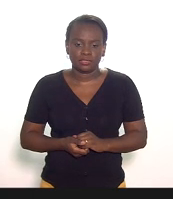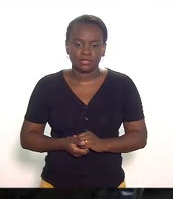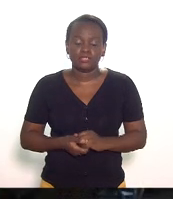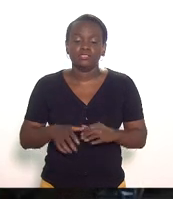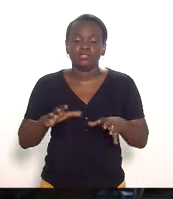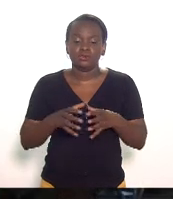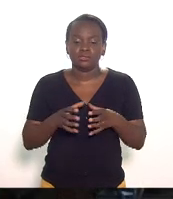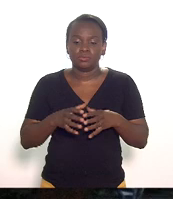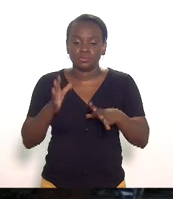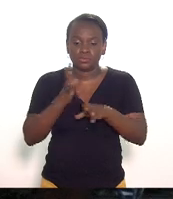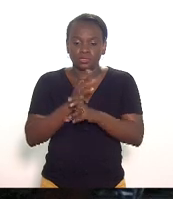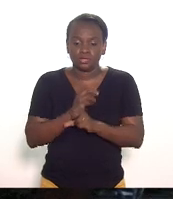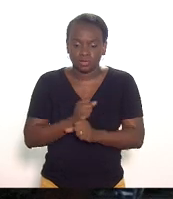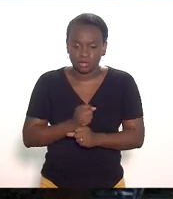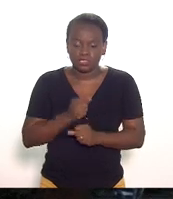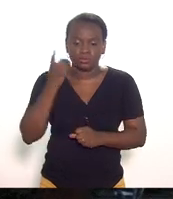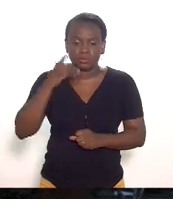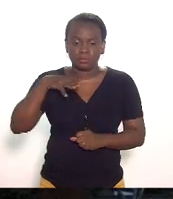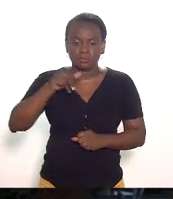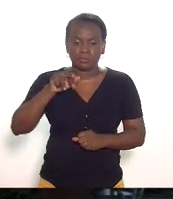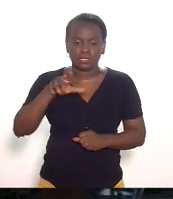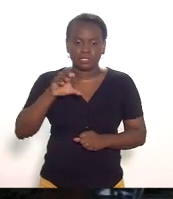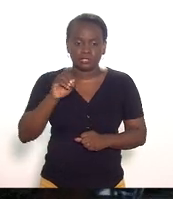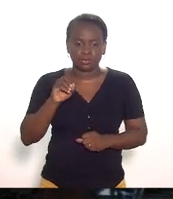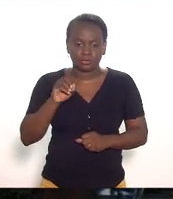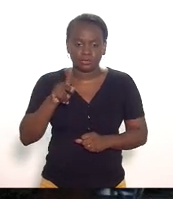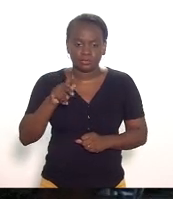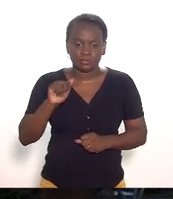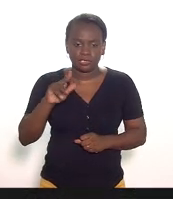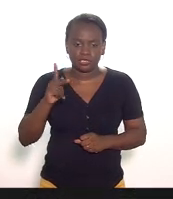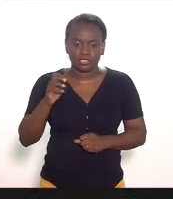Pela Comissão de Orçamento, deputado Márcio Pacheco.